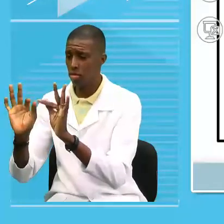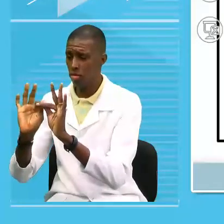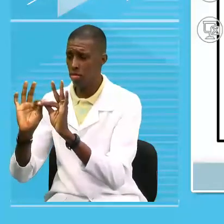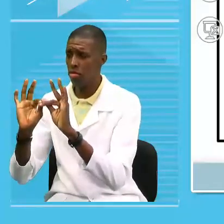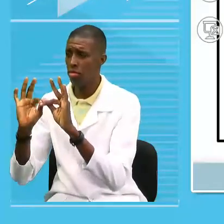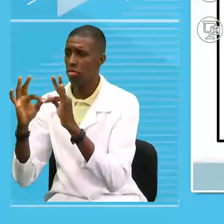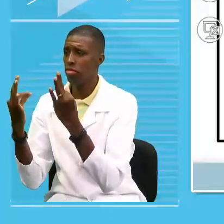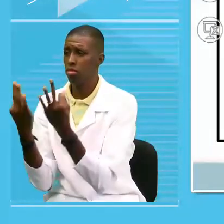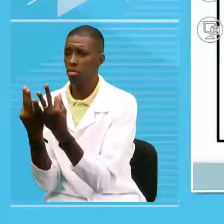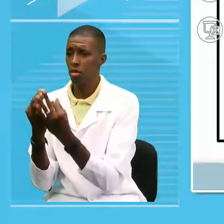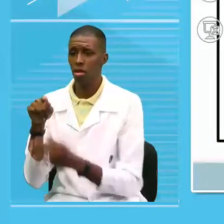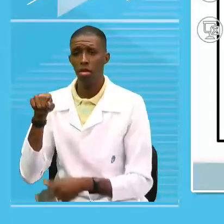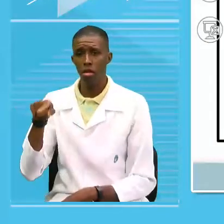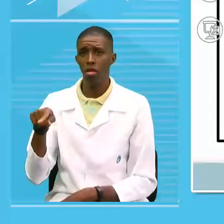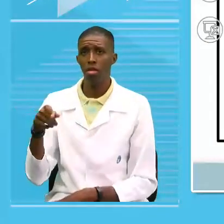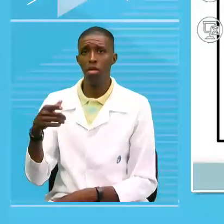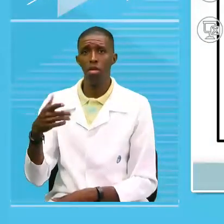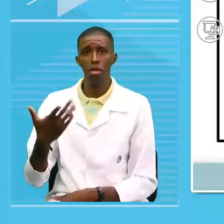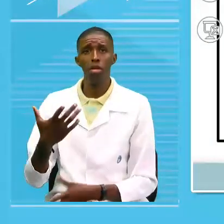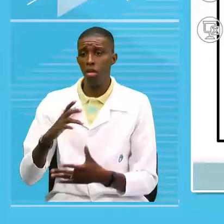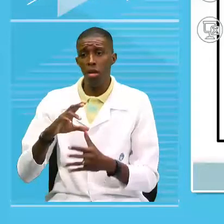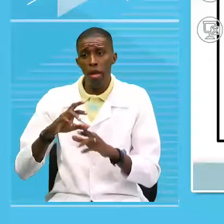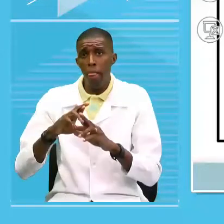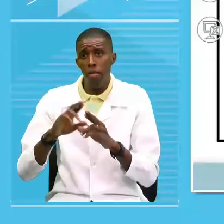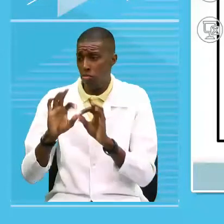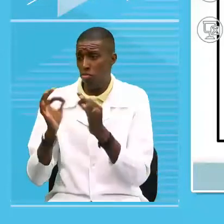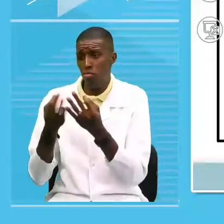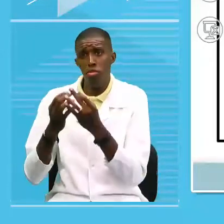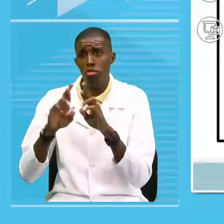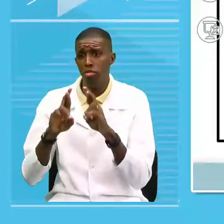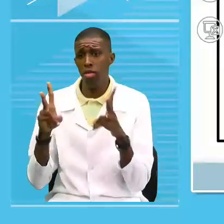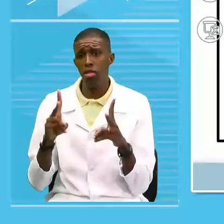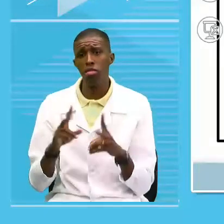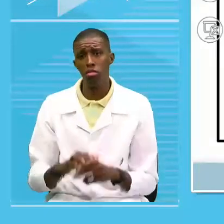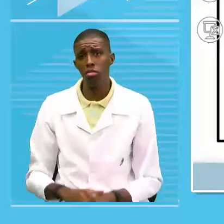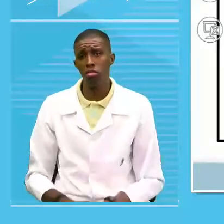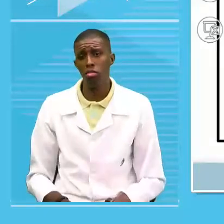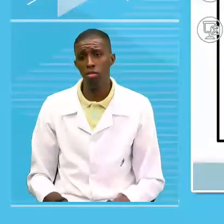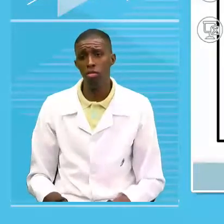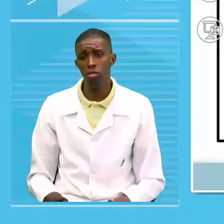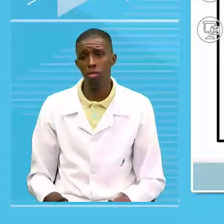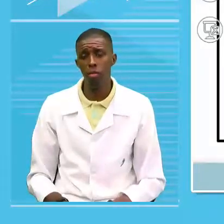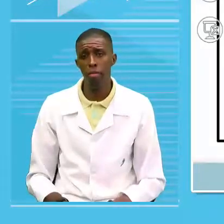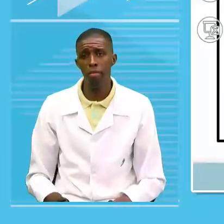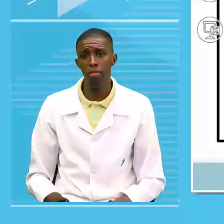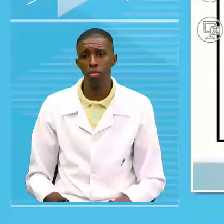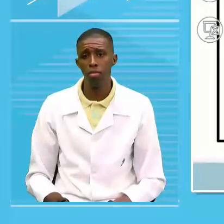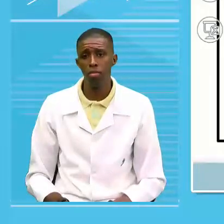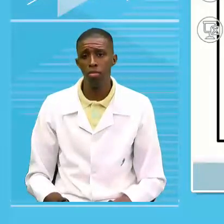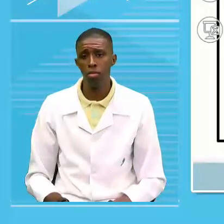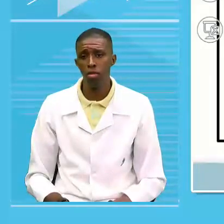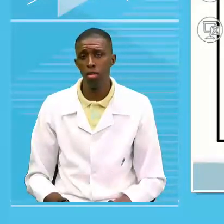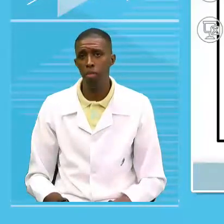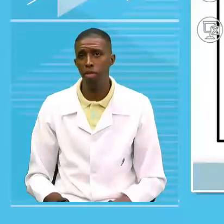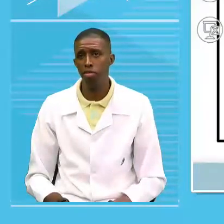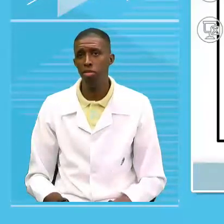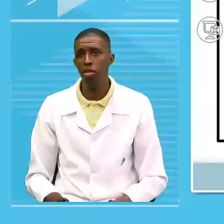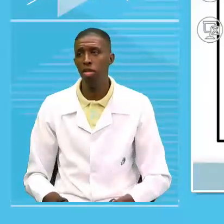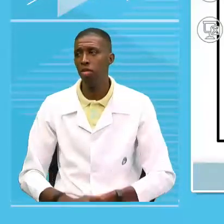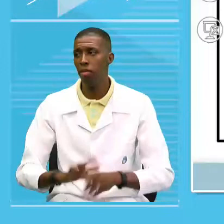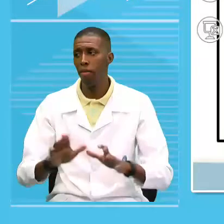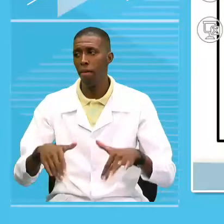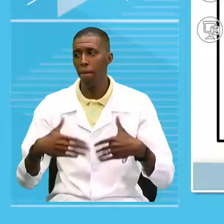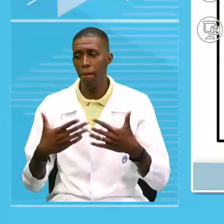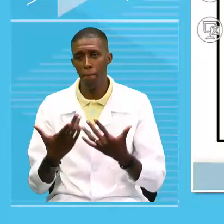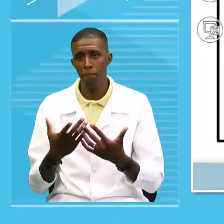levantou essa discussão aqui né que eu não lembro quem foi mas era uma pessoa que era mãe de gêmeos